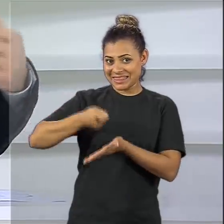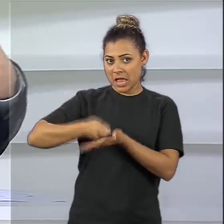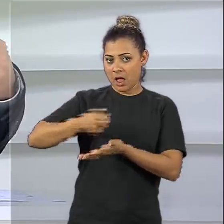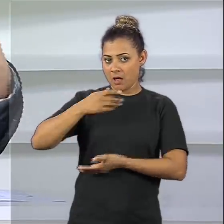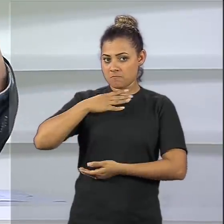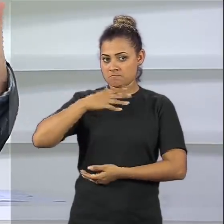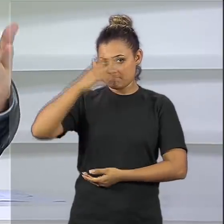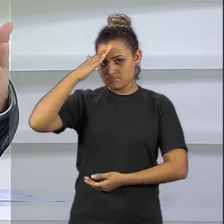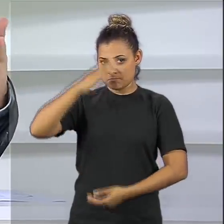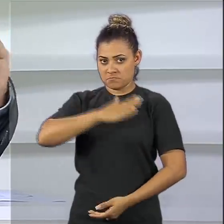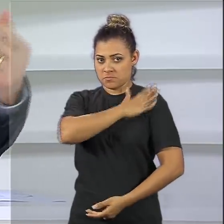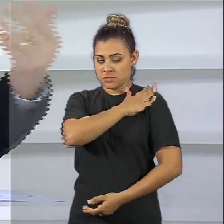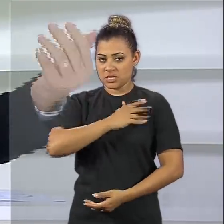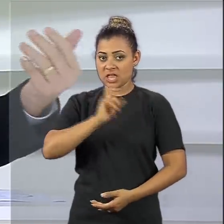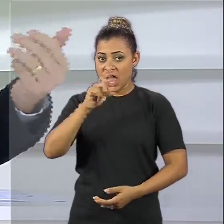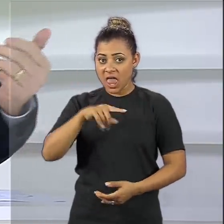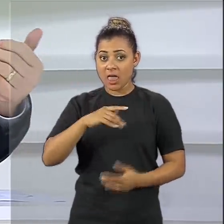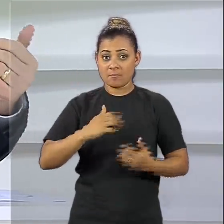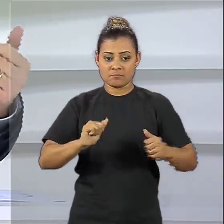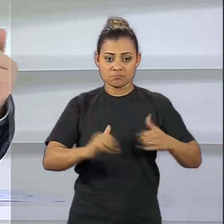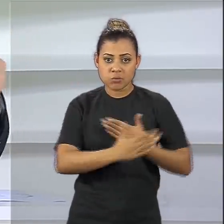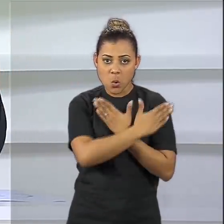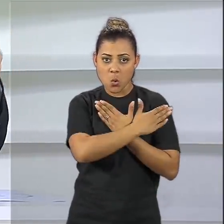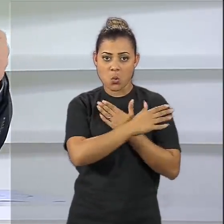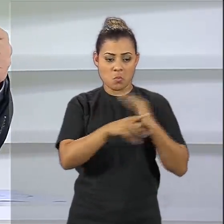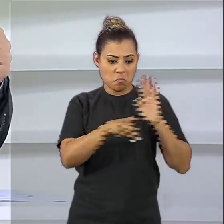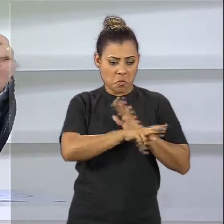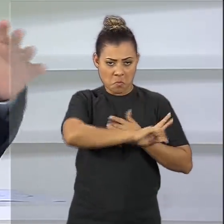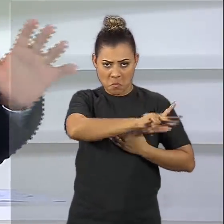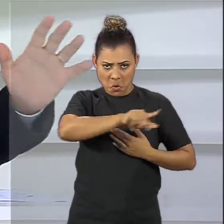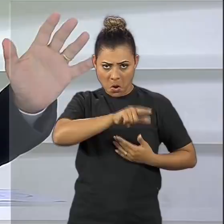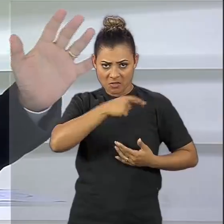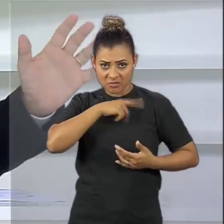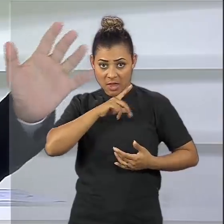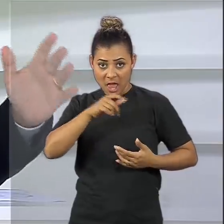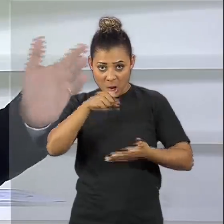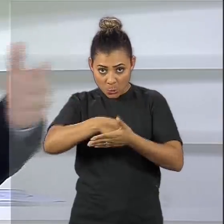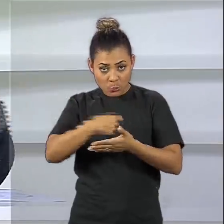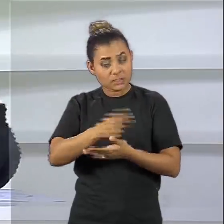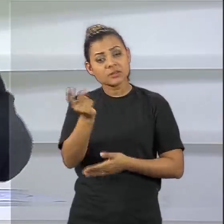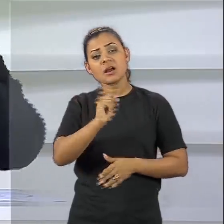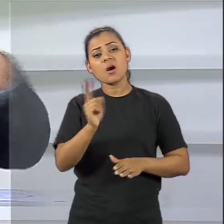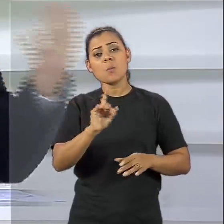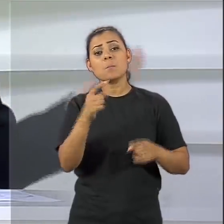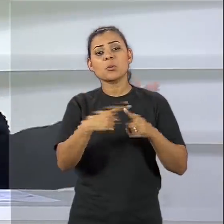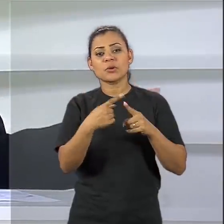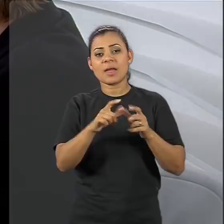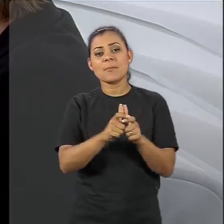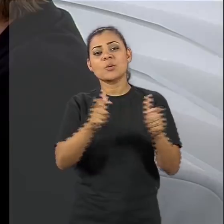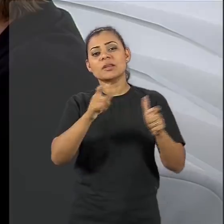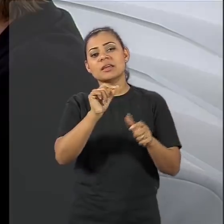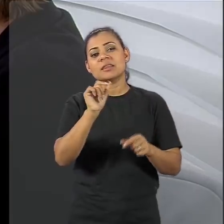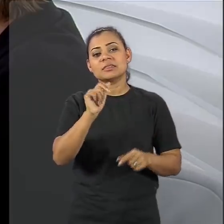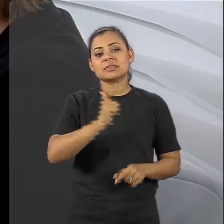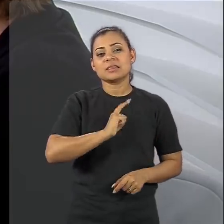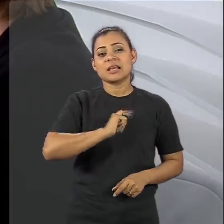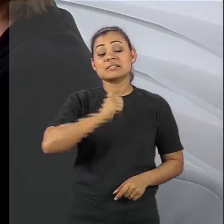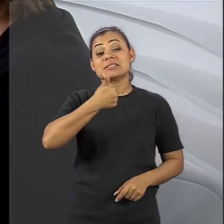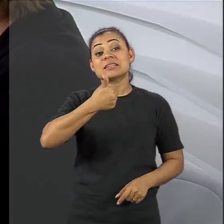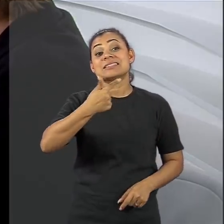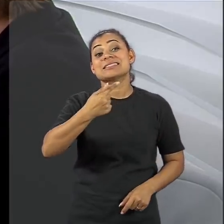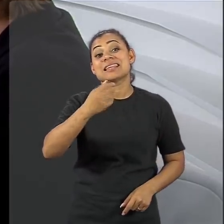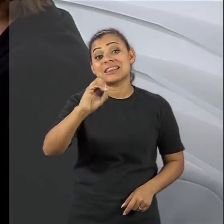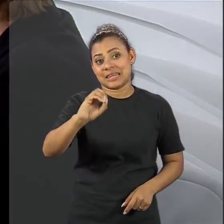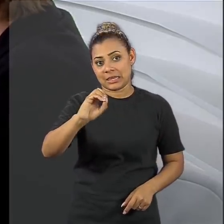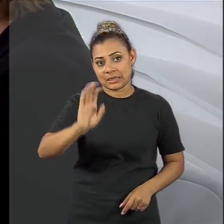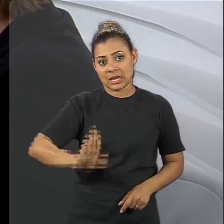das Forças Armadas, né, como você falou na sua coluna. Porque há um certo temor, já que tem 170 candidatos,